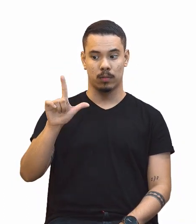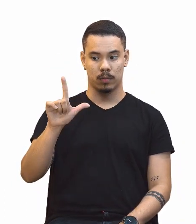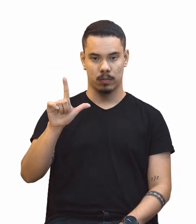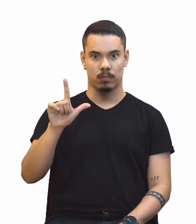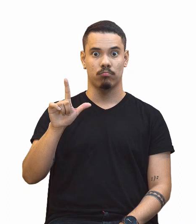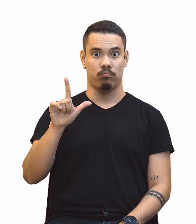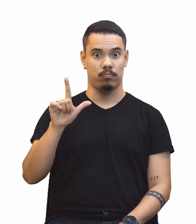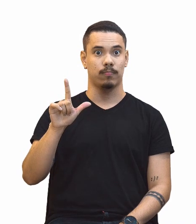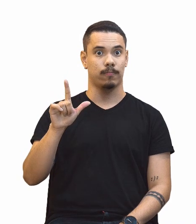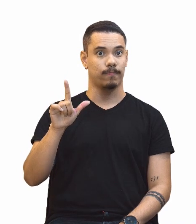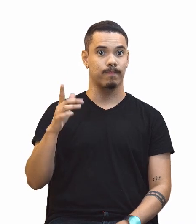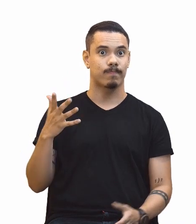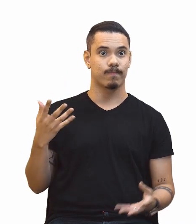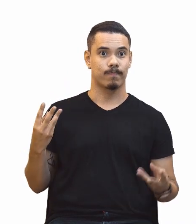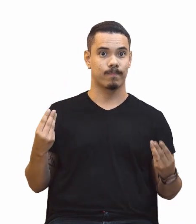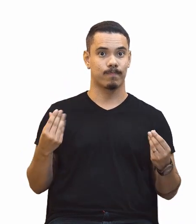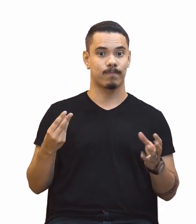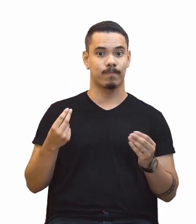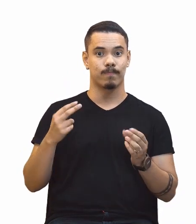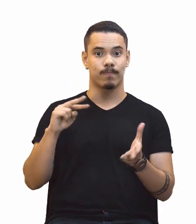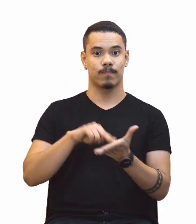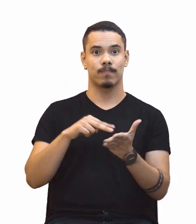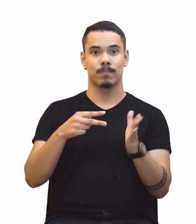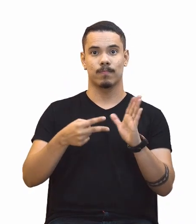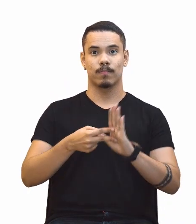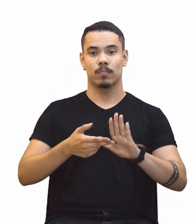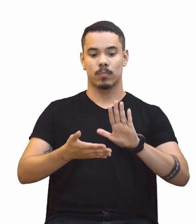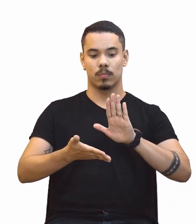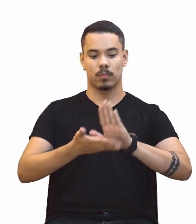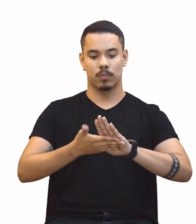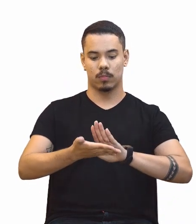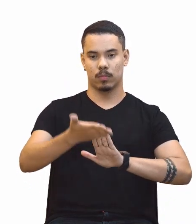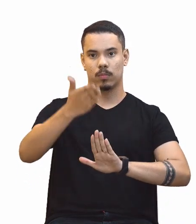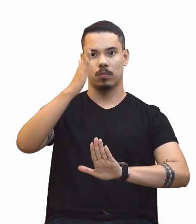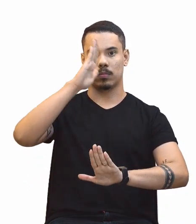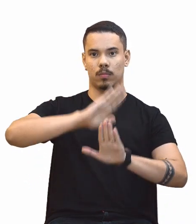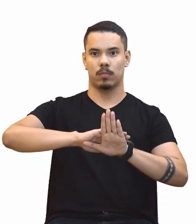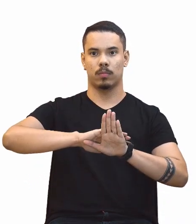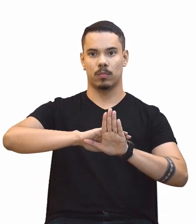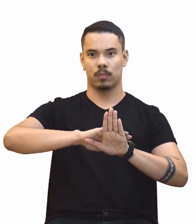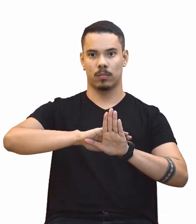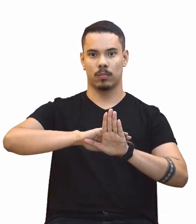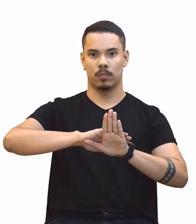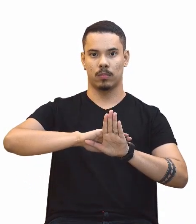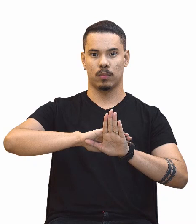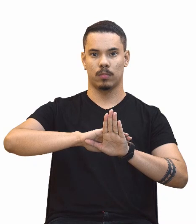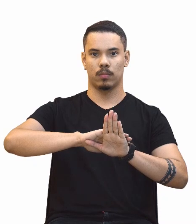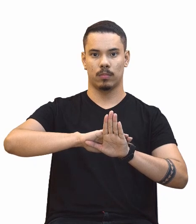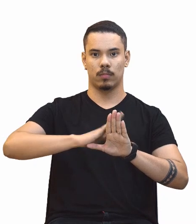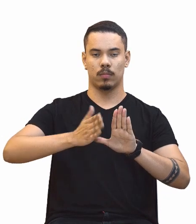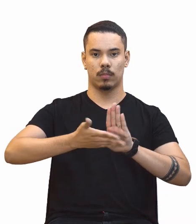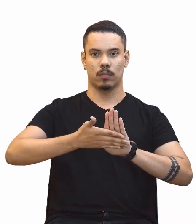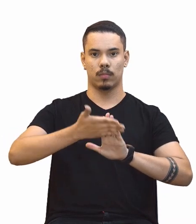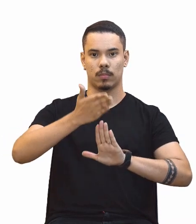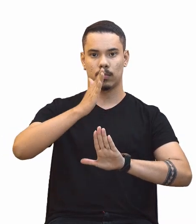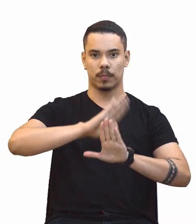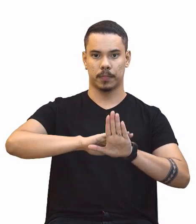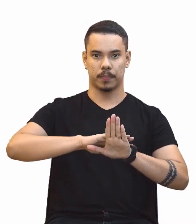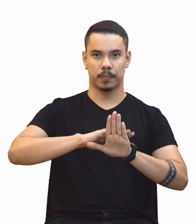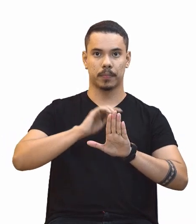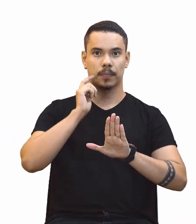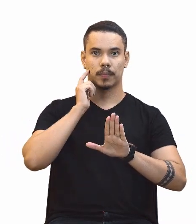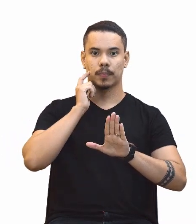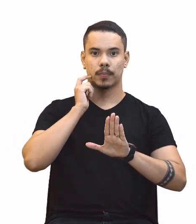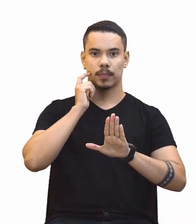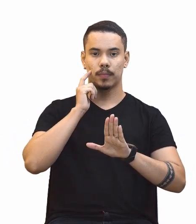da realidade sensorial, uma realidade empírica, para